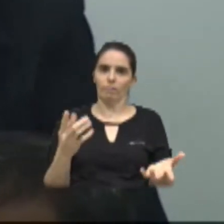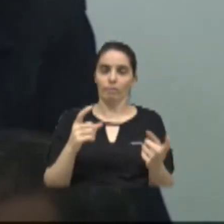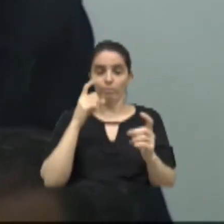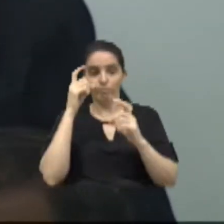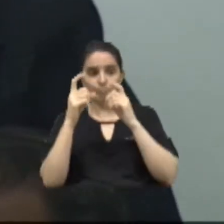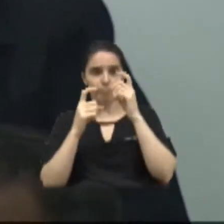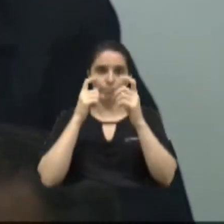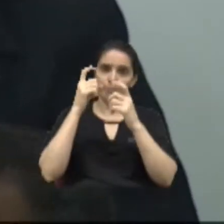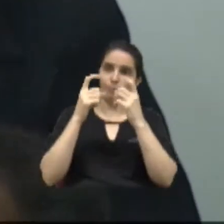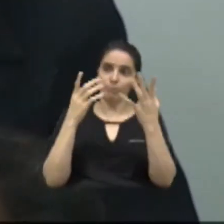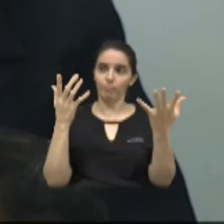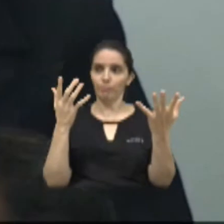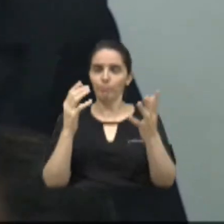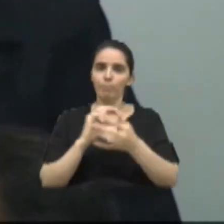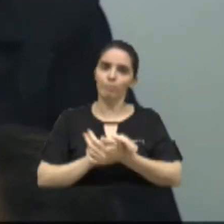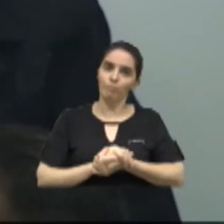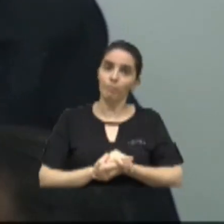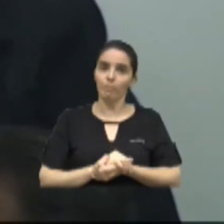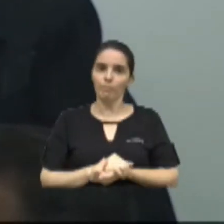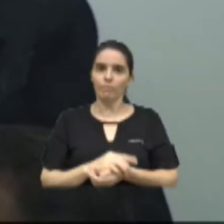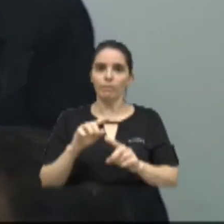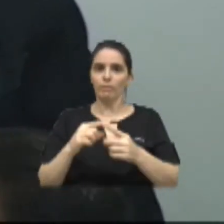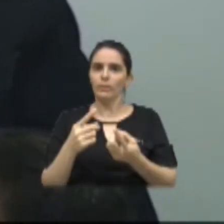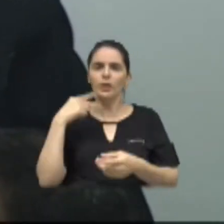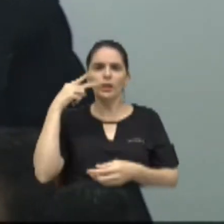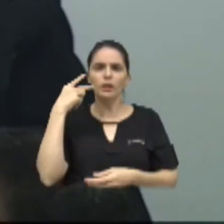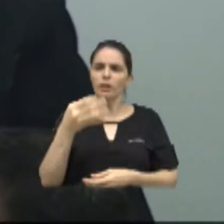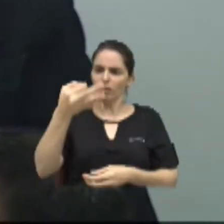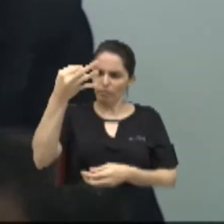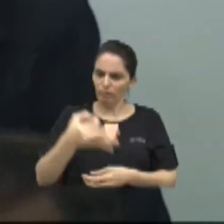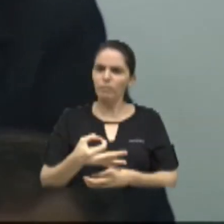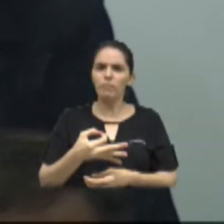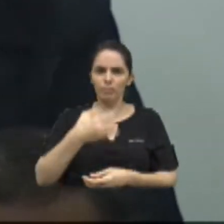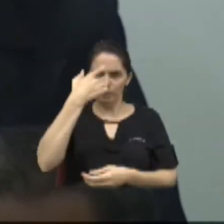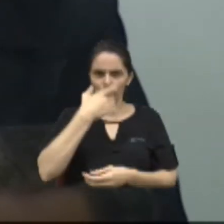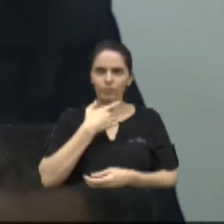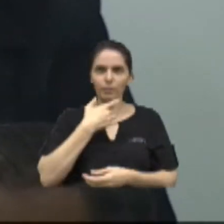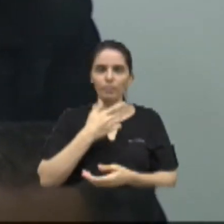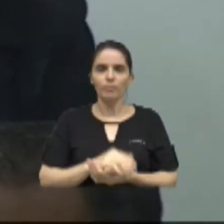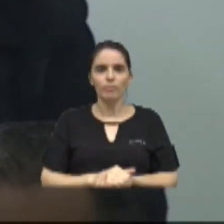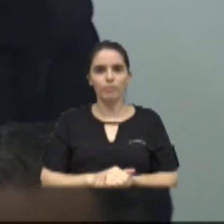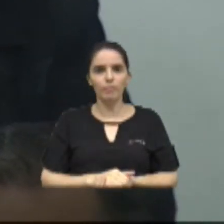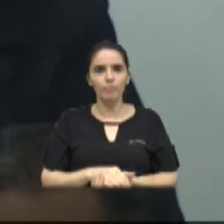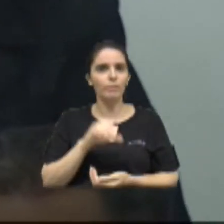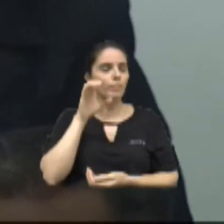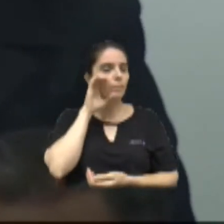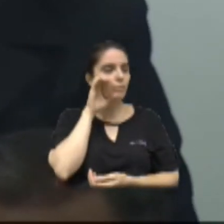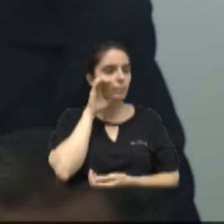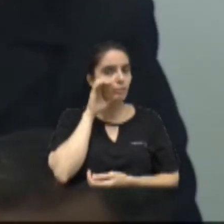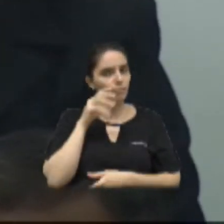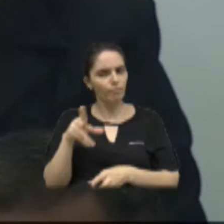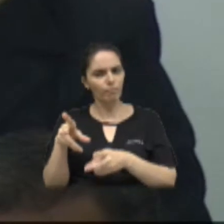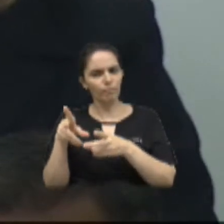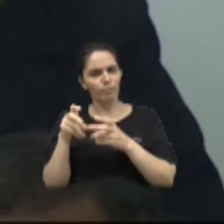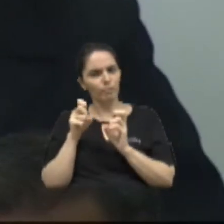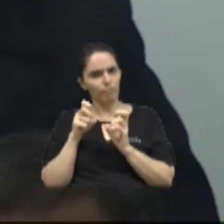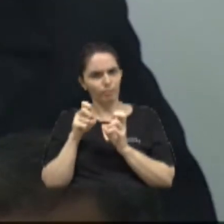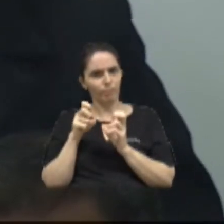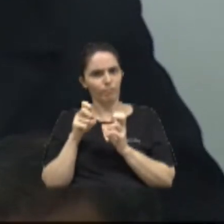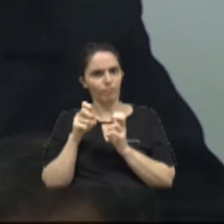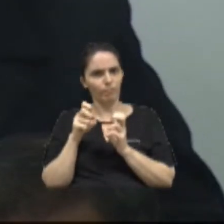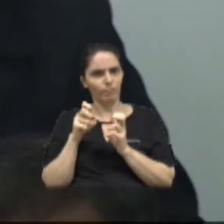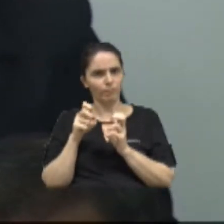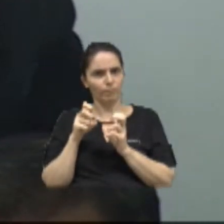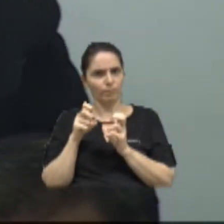preocupado, o prefeito a gente fica meio preocupado, mas aqui eu vejo uma seriedade muito grande. E quando eu ouço, eu vou até aproveitar essa fala, quando eu ouço,